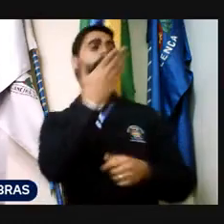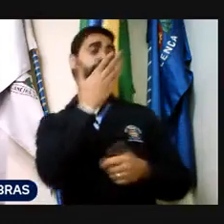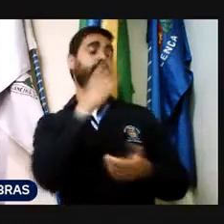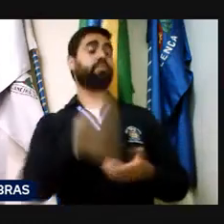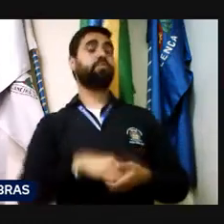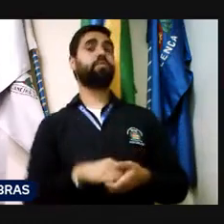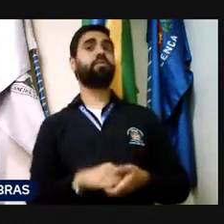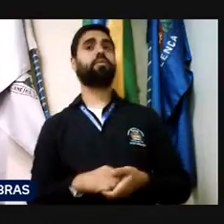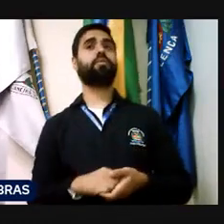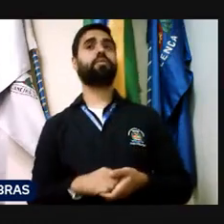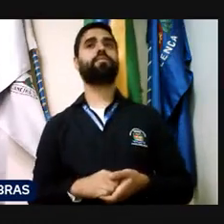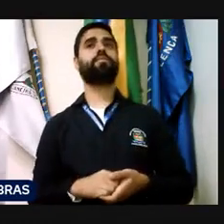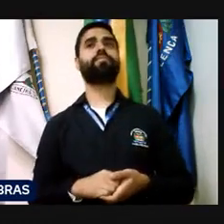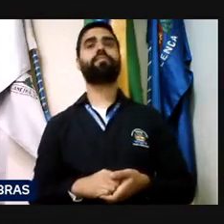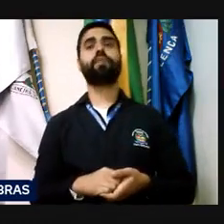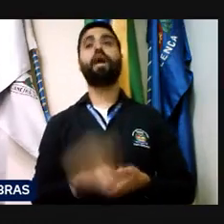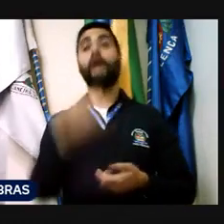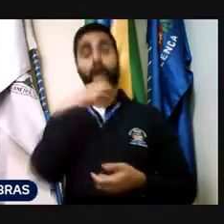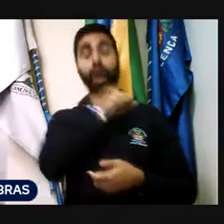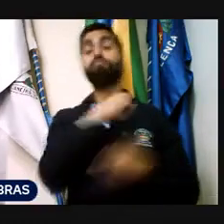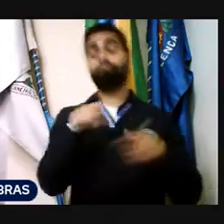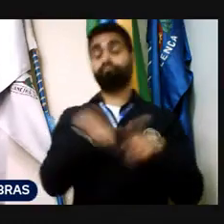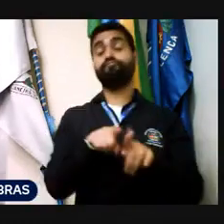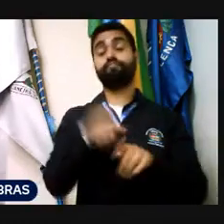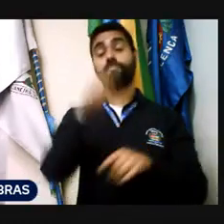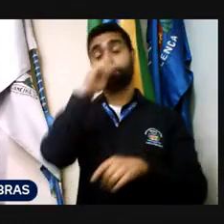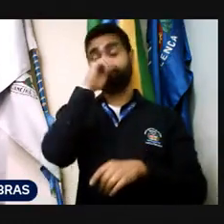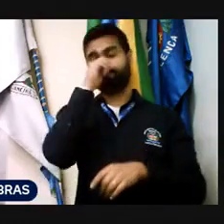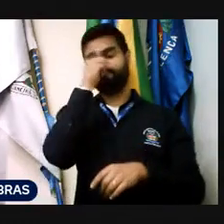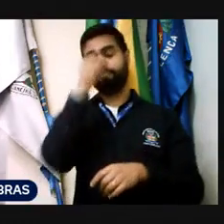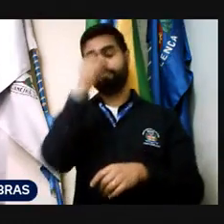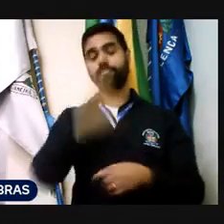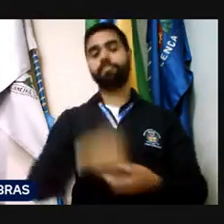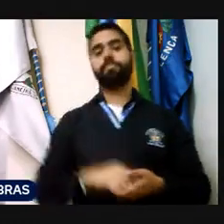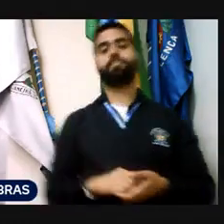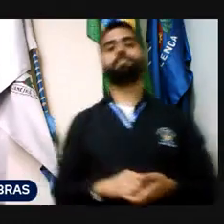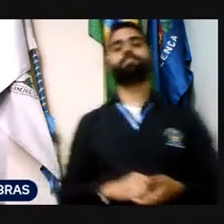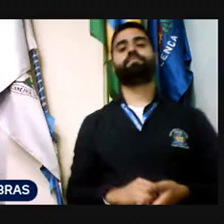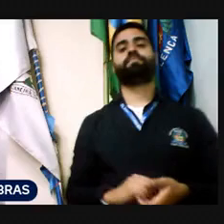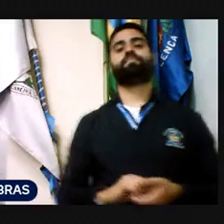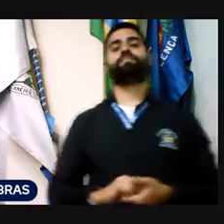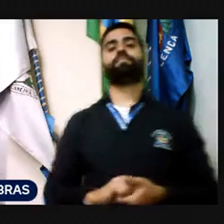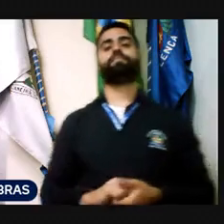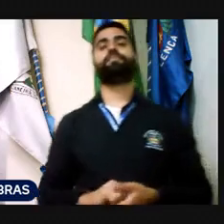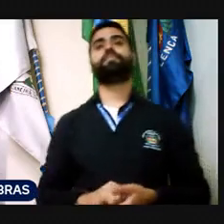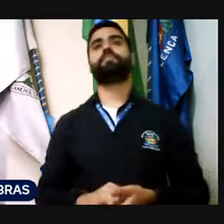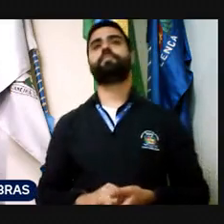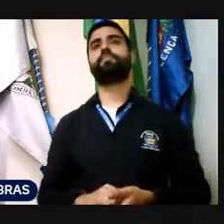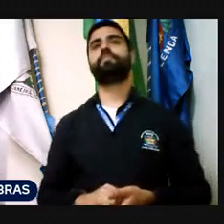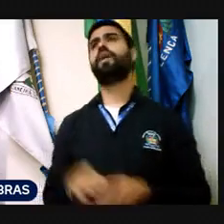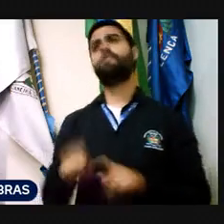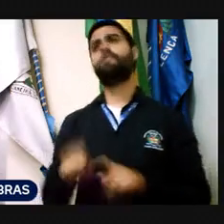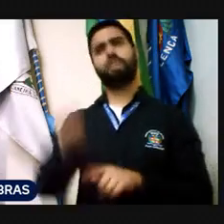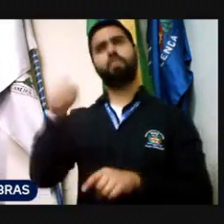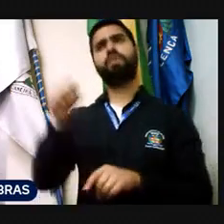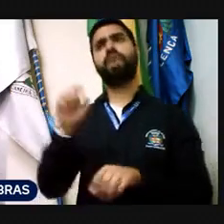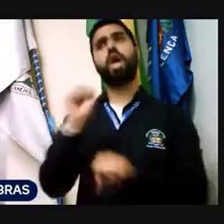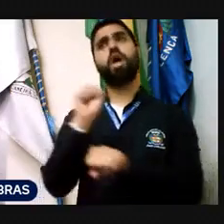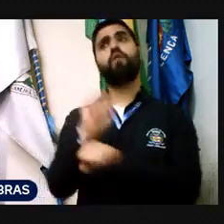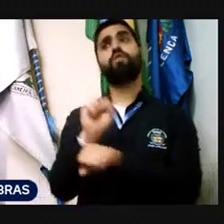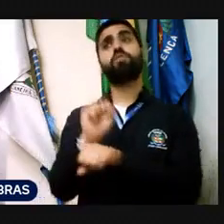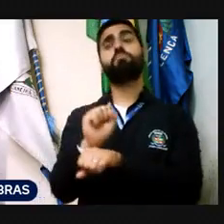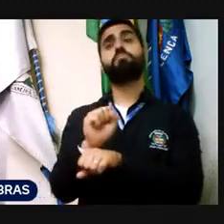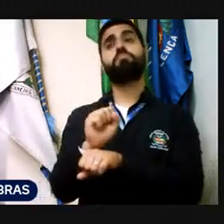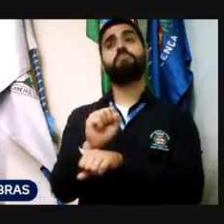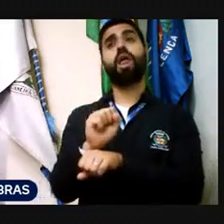solicito que isso seja visto com máxima urgência, né, e depois a gente vai comentar melhor, vou esperar o parecer